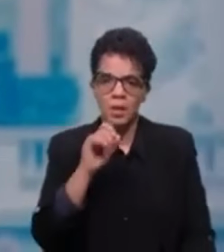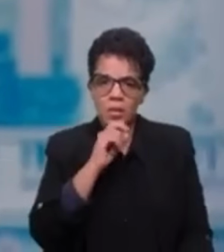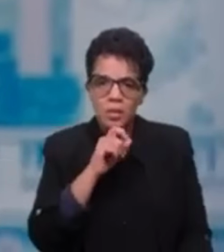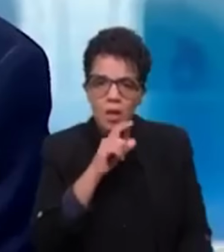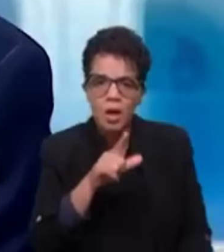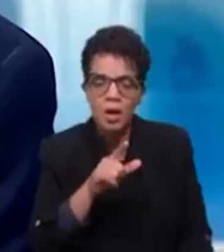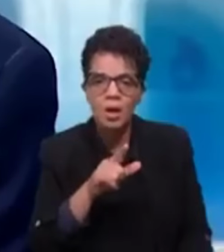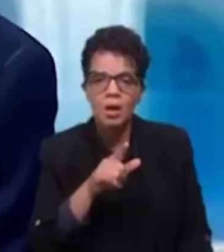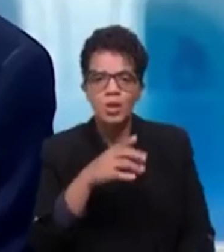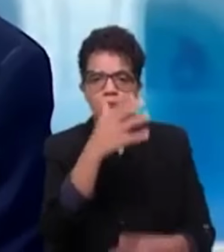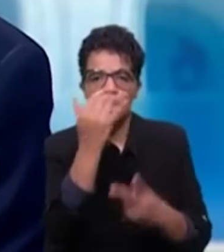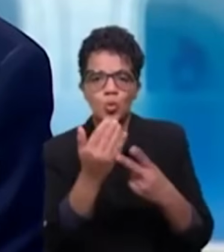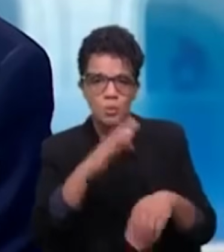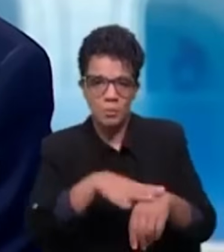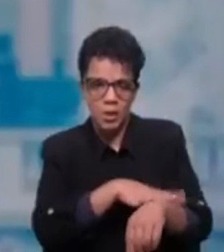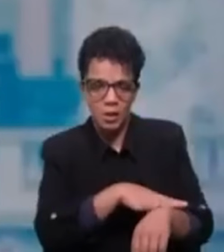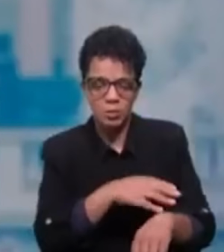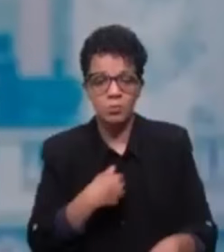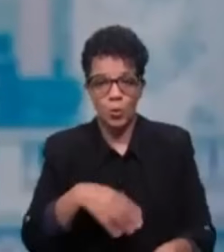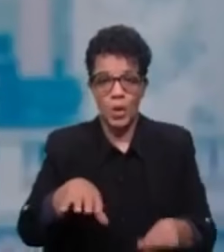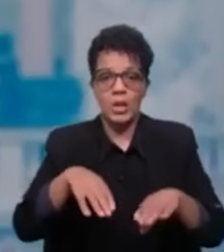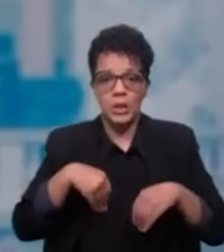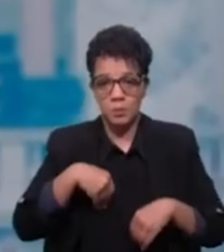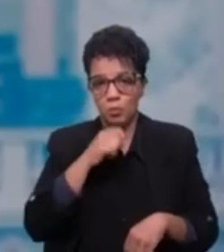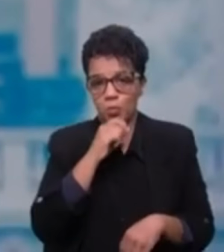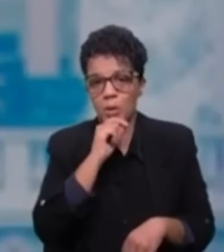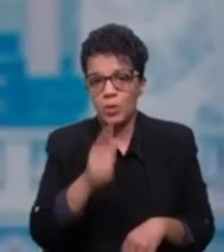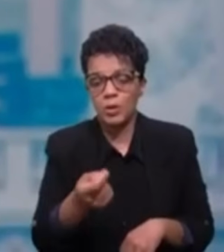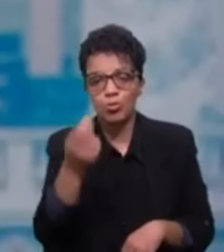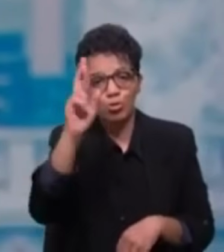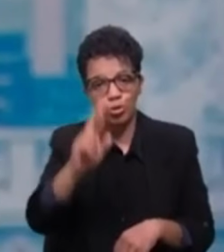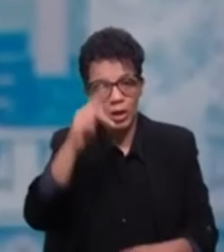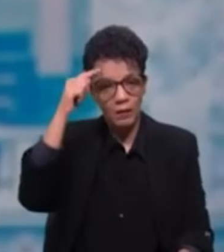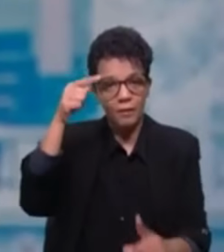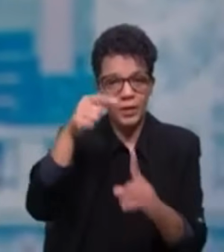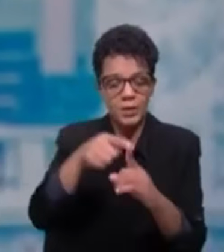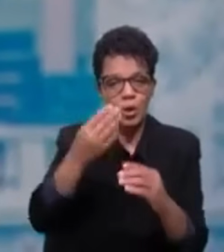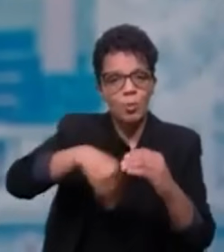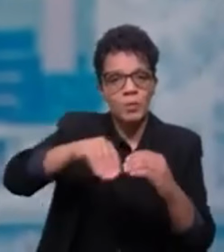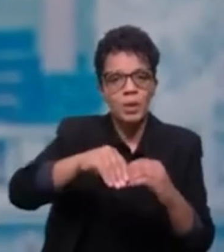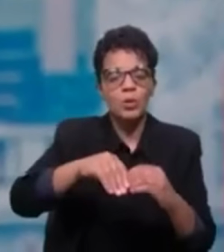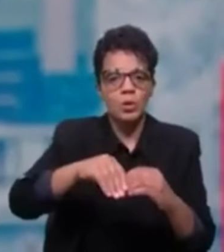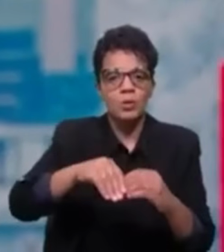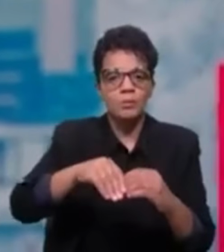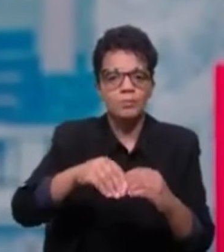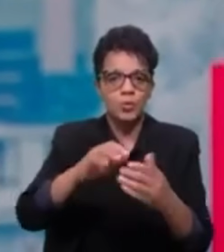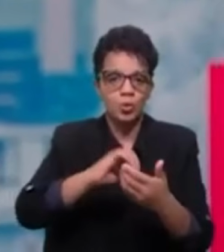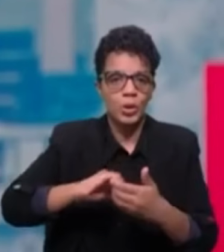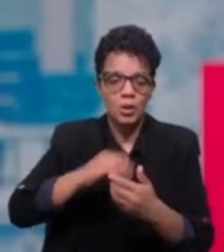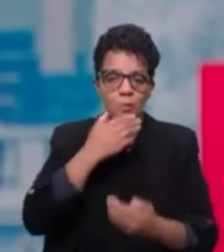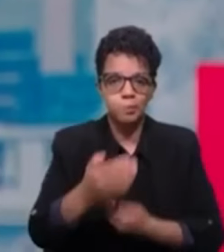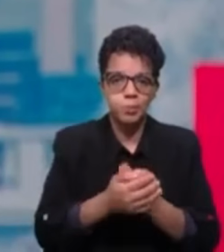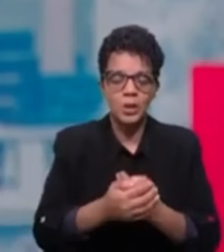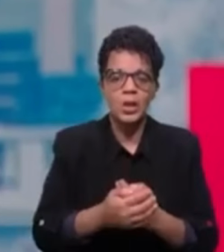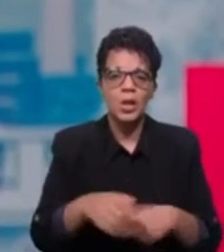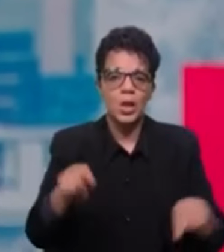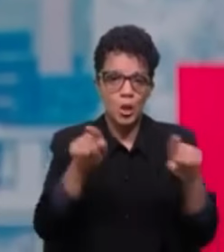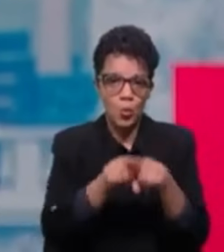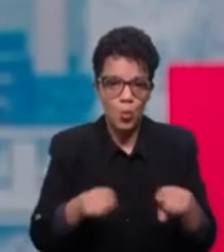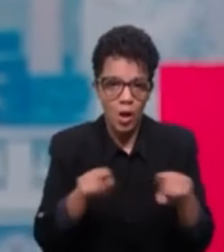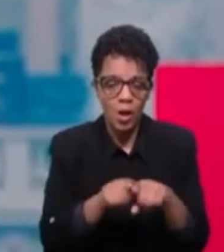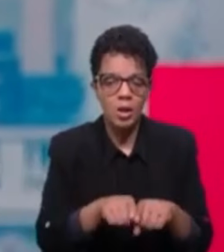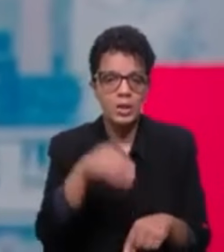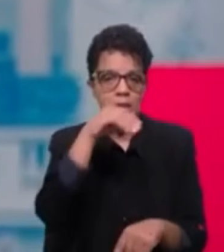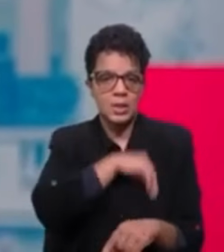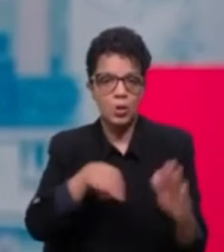hipótese num segundo mandato eu admito a hipótese de o valor de referência do complemento solidário para oses seria igual ao salário mínimo nacional E porque é